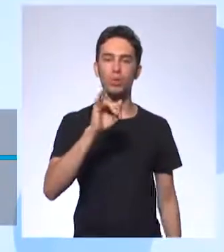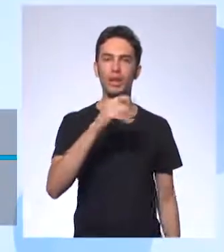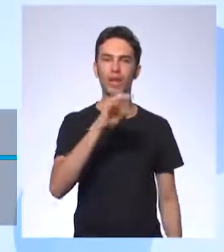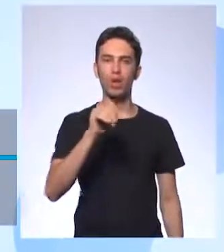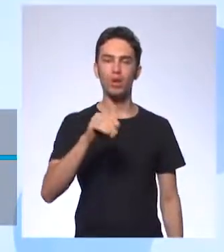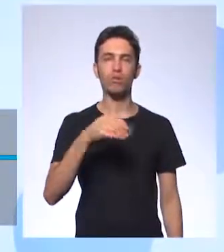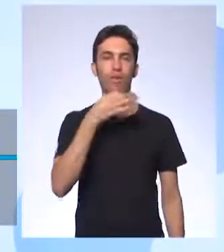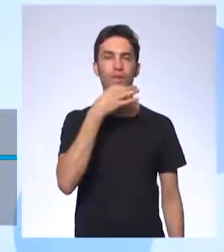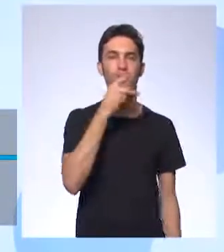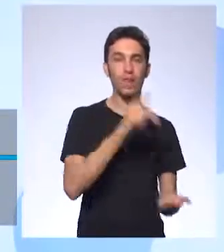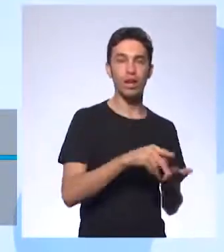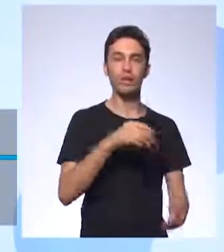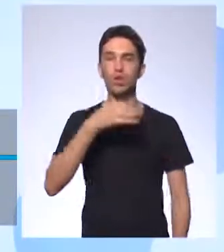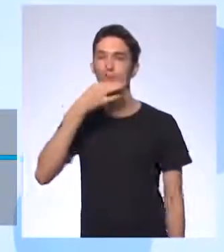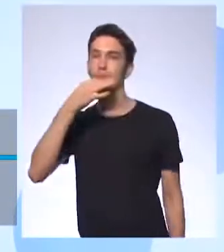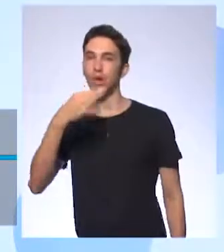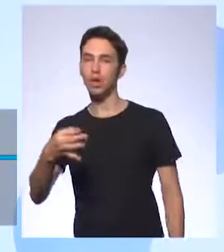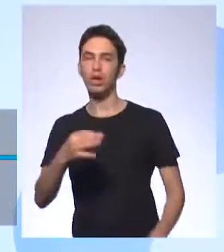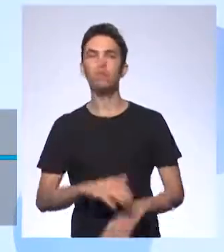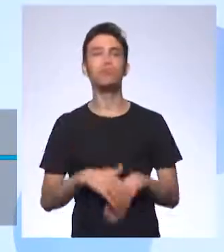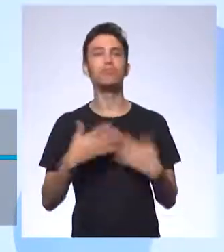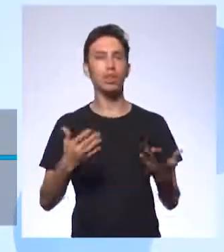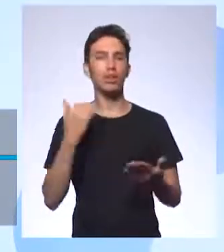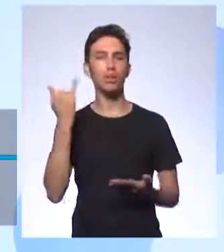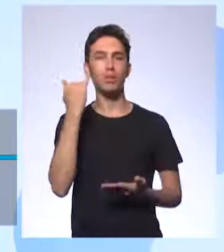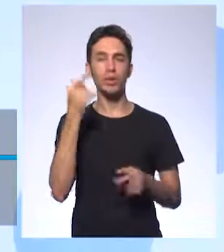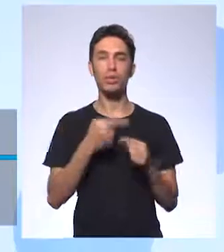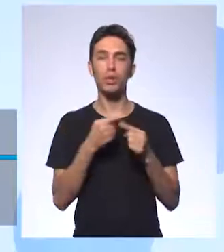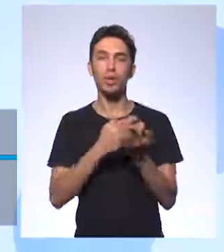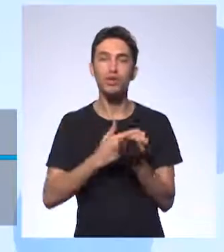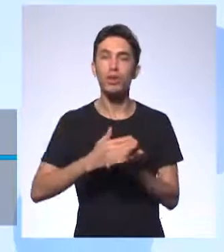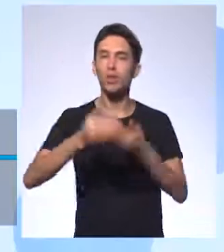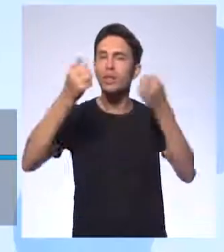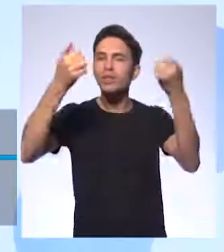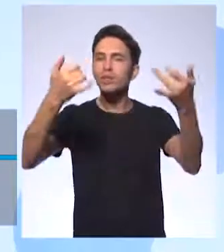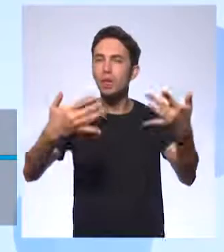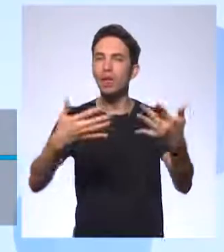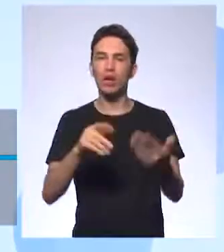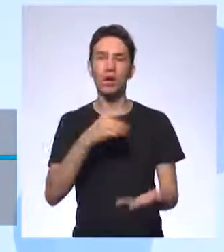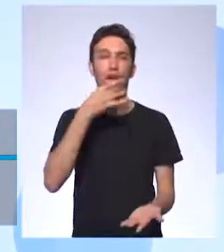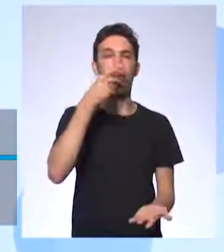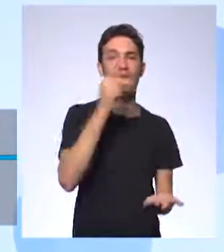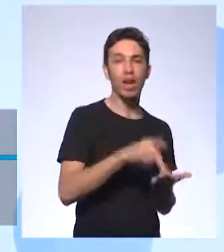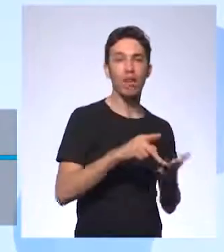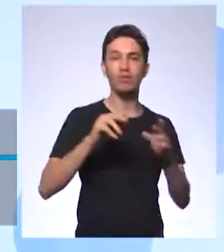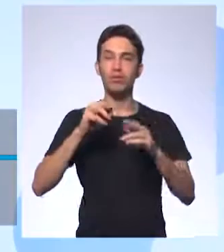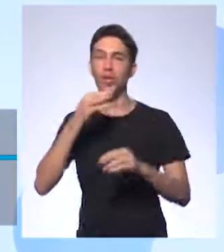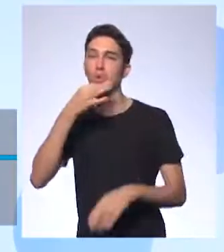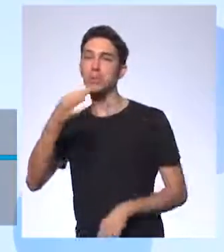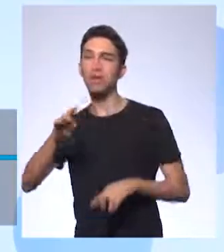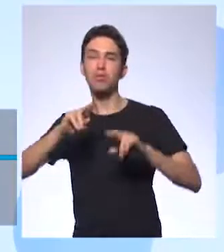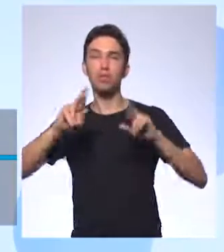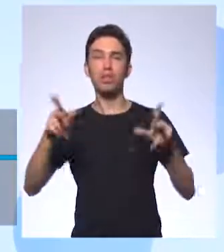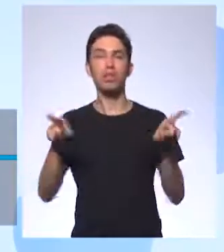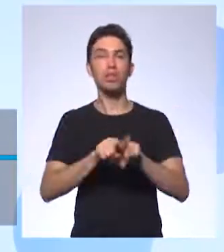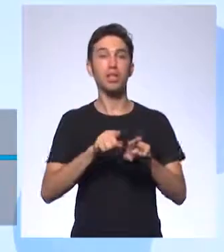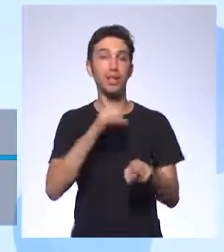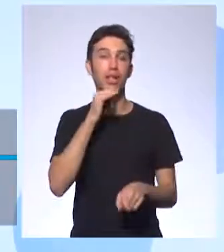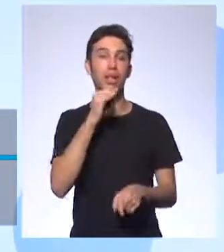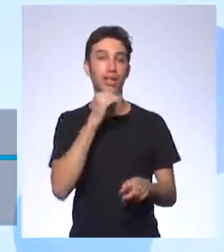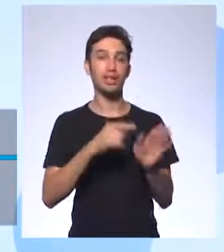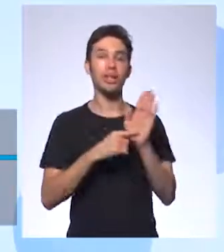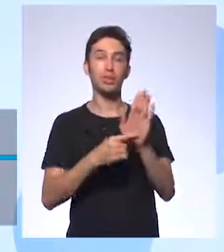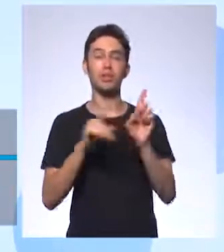porque, de certa forma, ele já introduz, ele já explica aí a diferença de fato e opinião, ele dá até exemplos, só que agora a gente